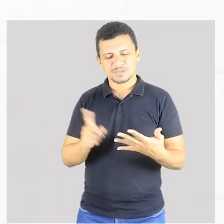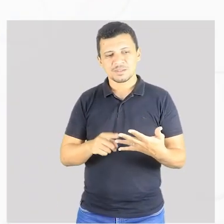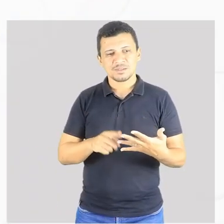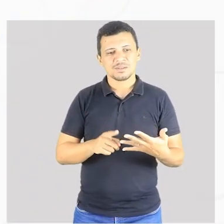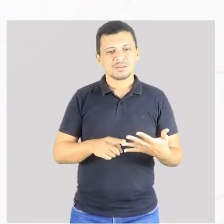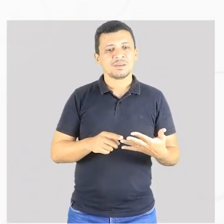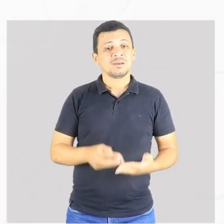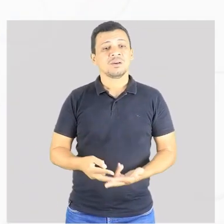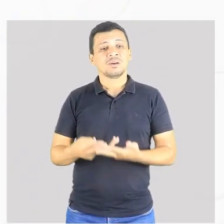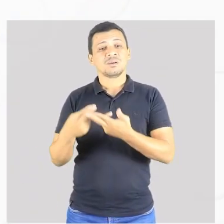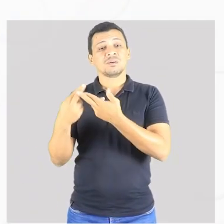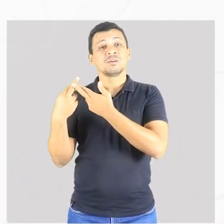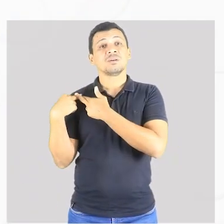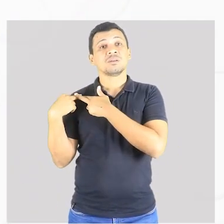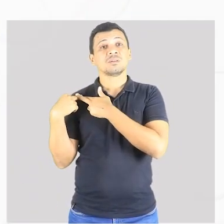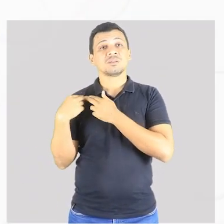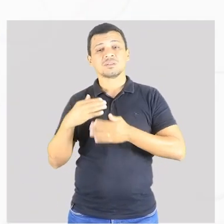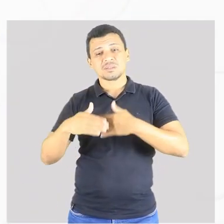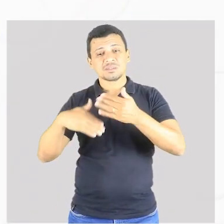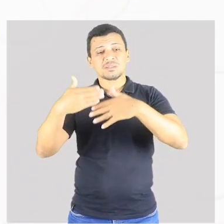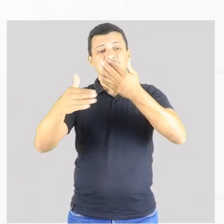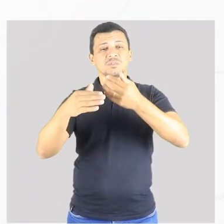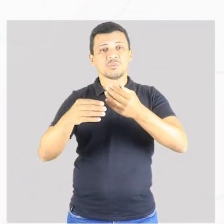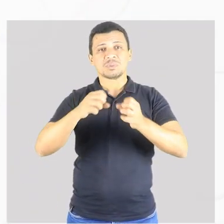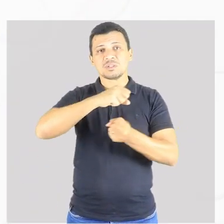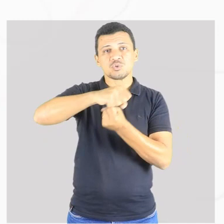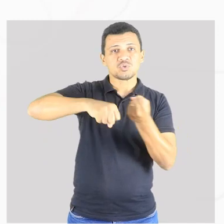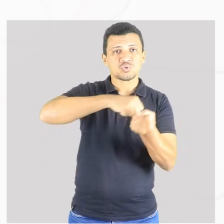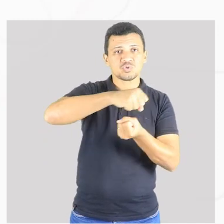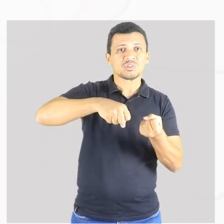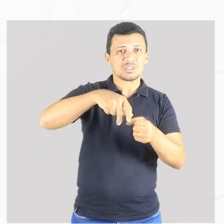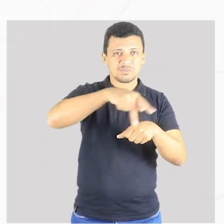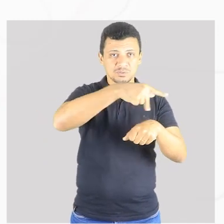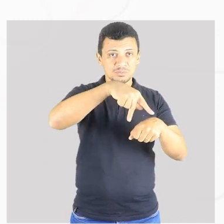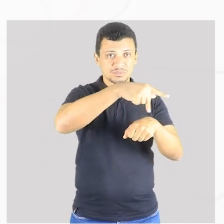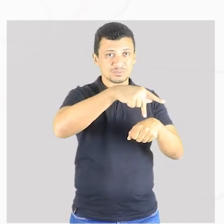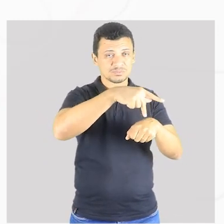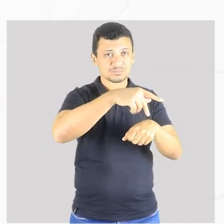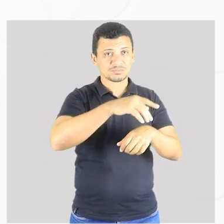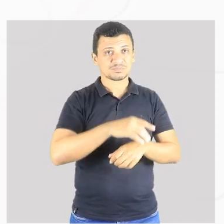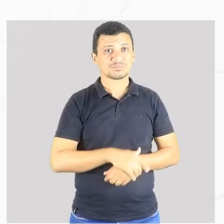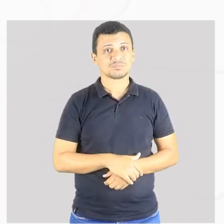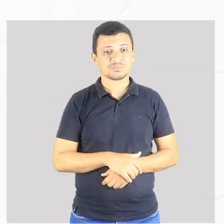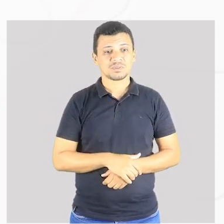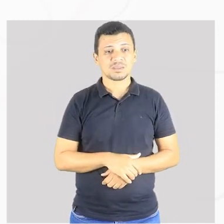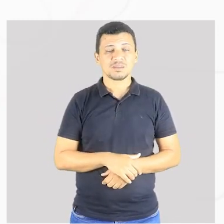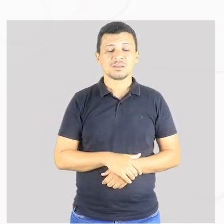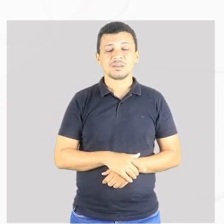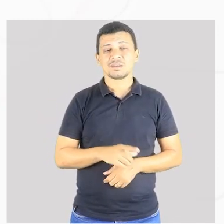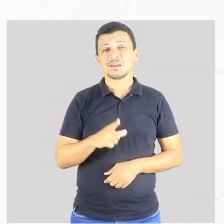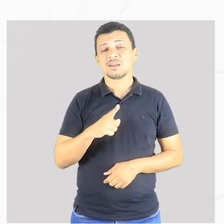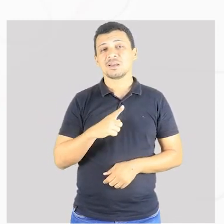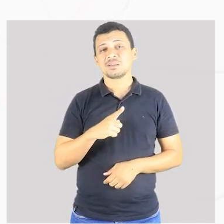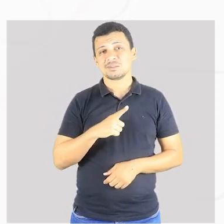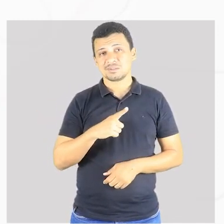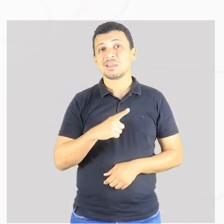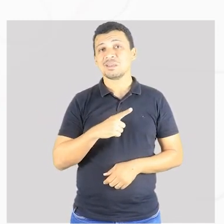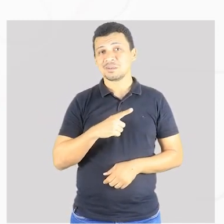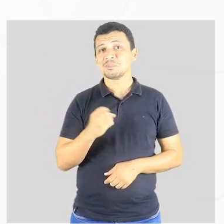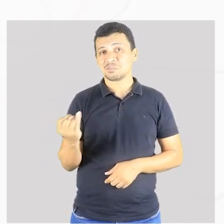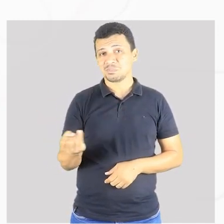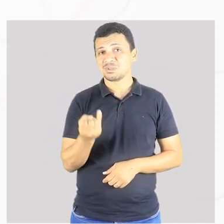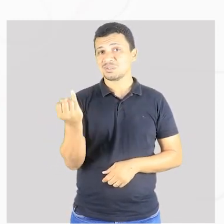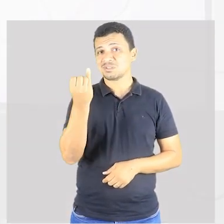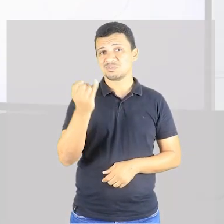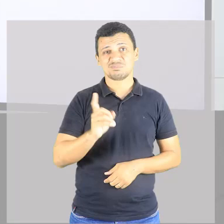Letra D, o comprometimento com o desenvolvimento sustentável das nações, o comprometimento com o desenvolvimento sustentável é um elemento importante, mas